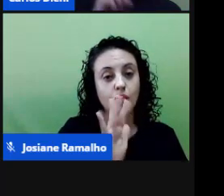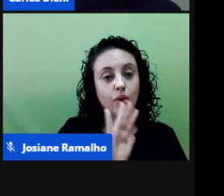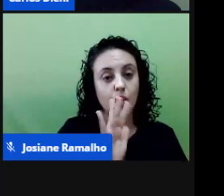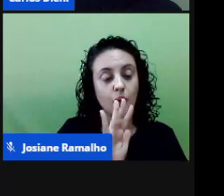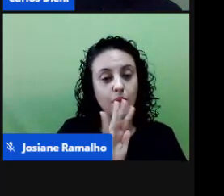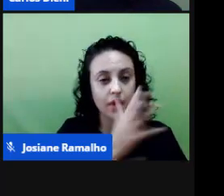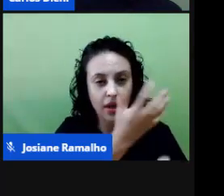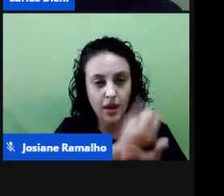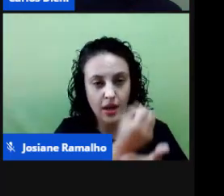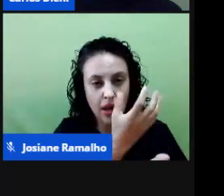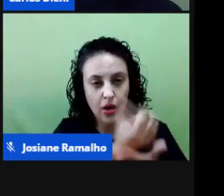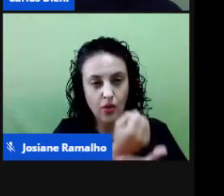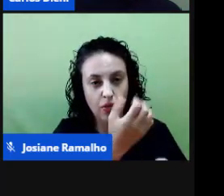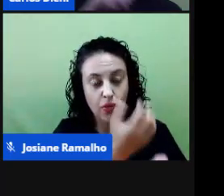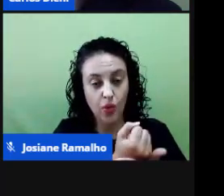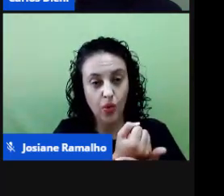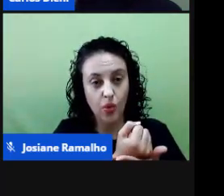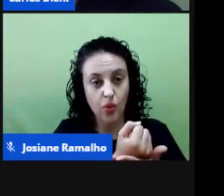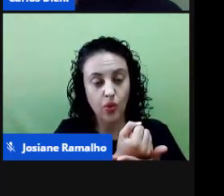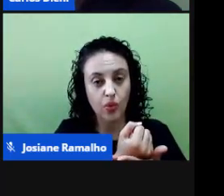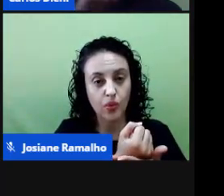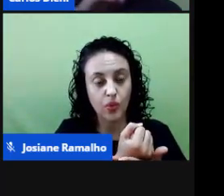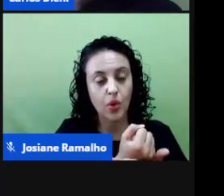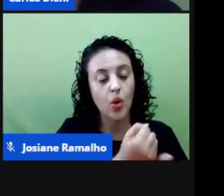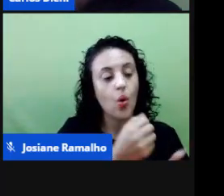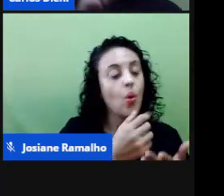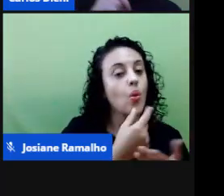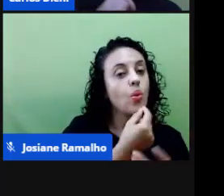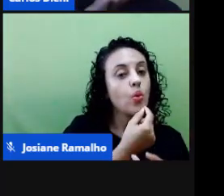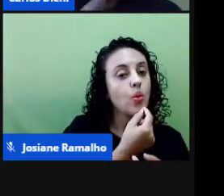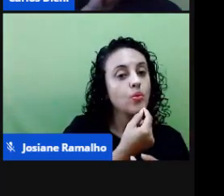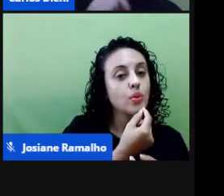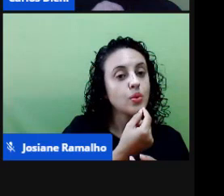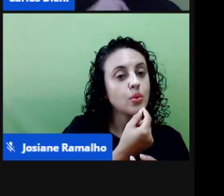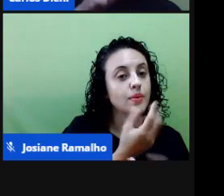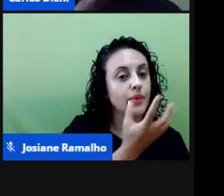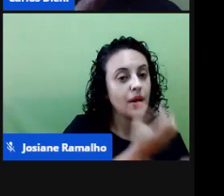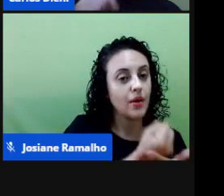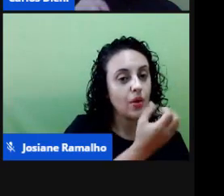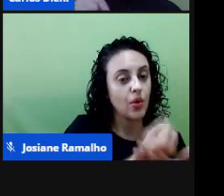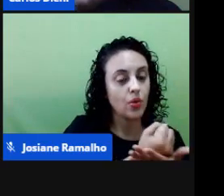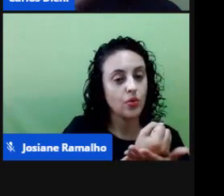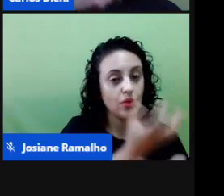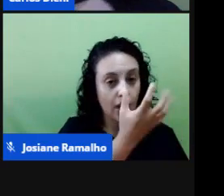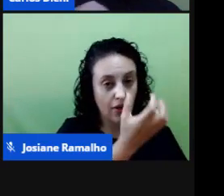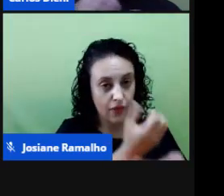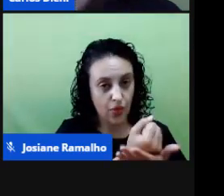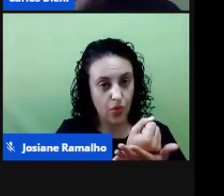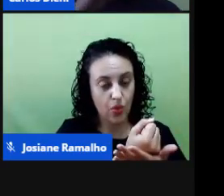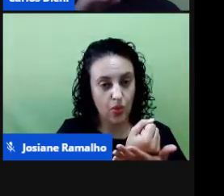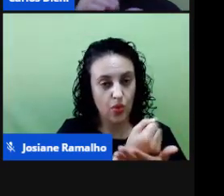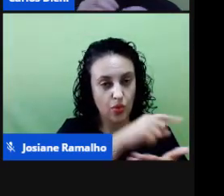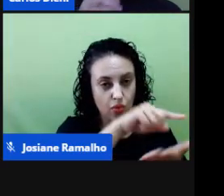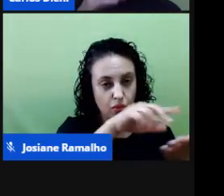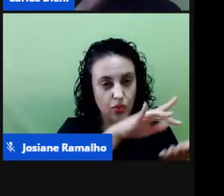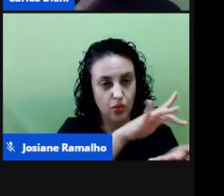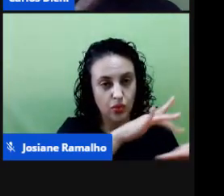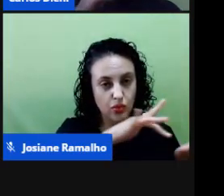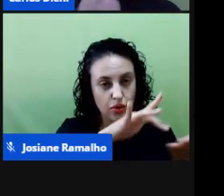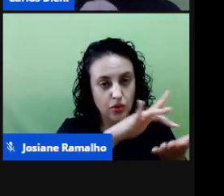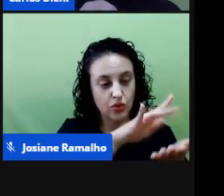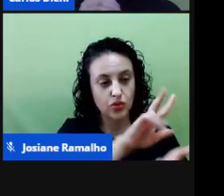que o áudio foi gravado em vinil. E ele era exibido o filme e deixava esse disco de vinil tocando, então